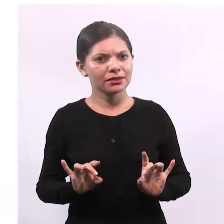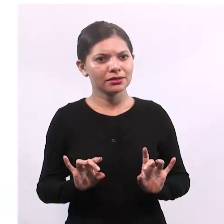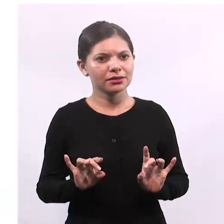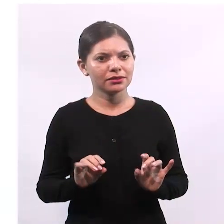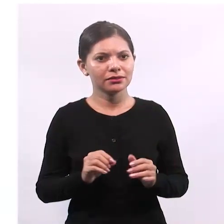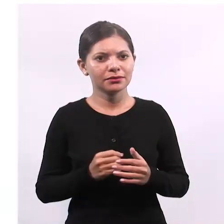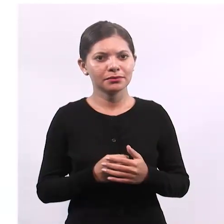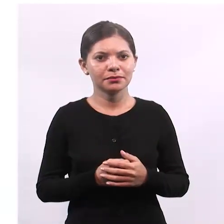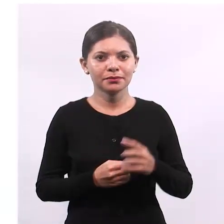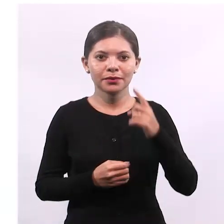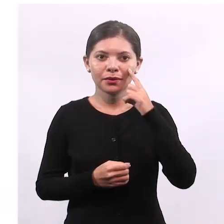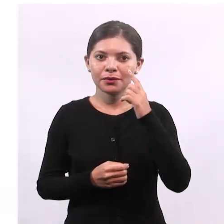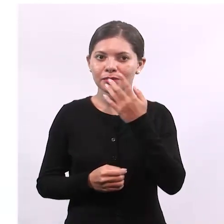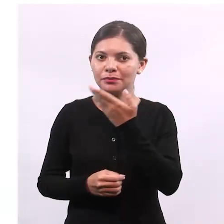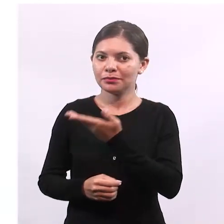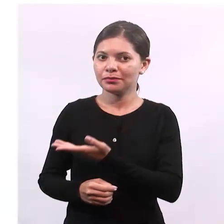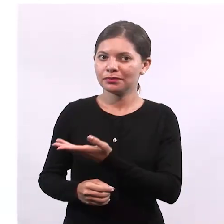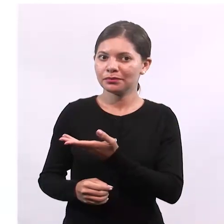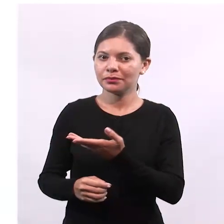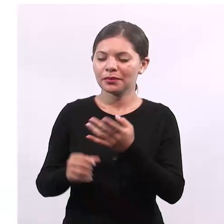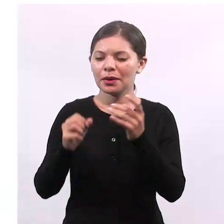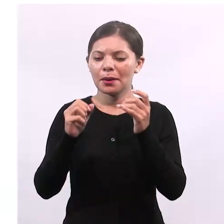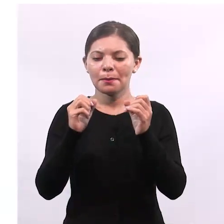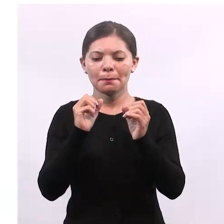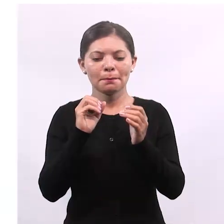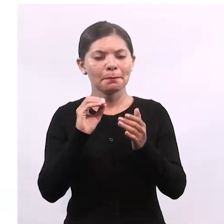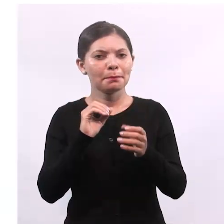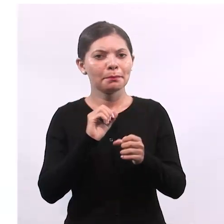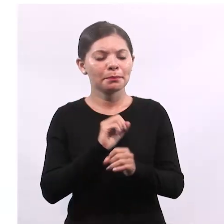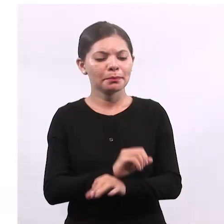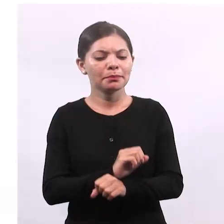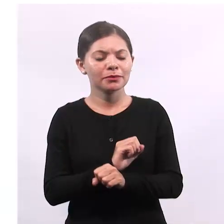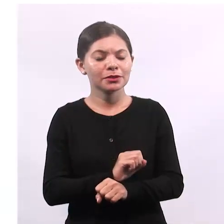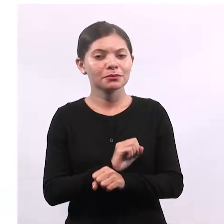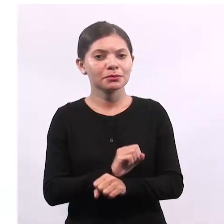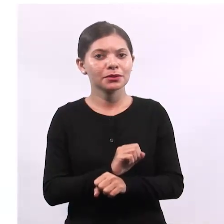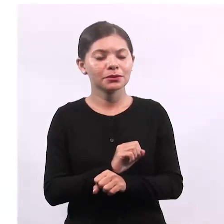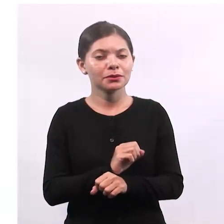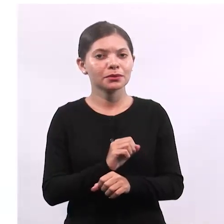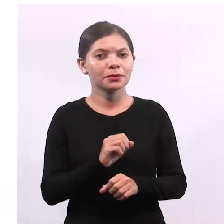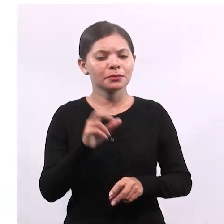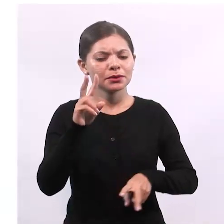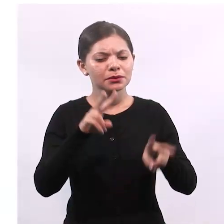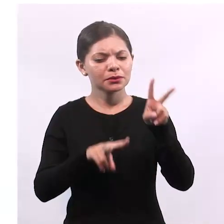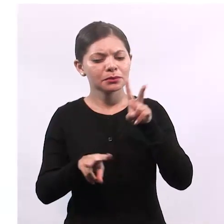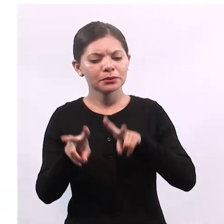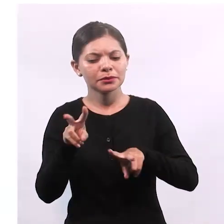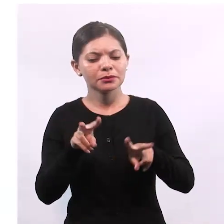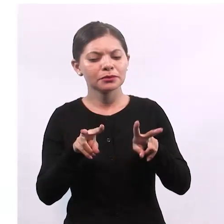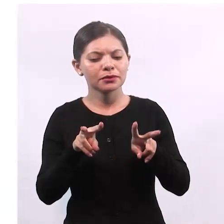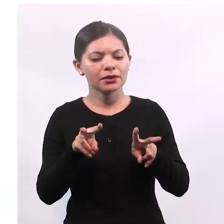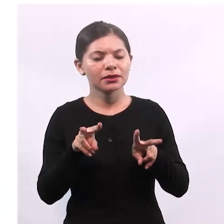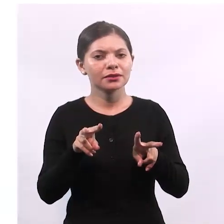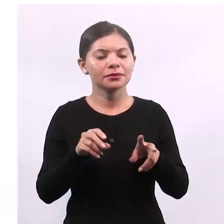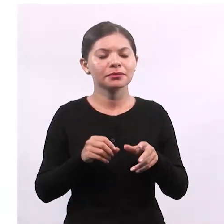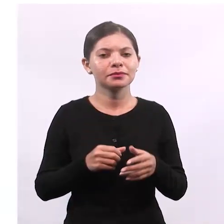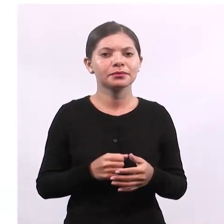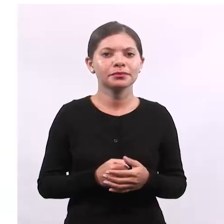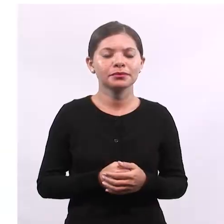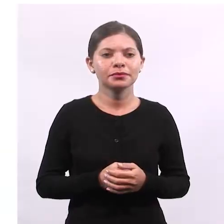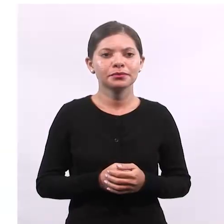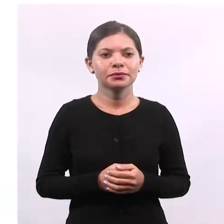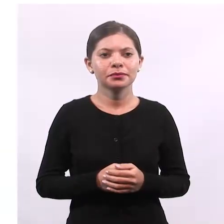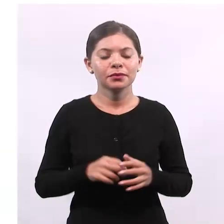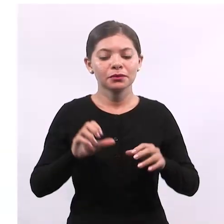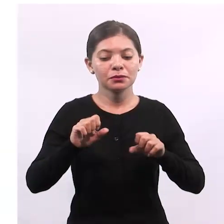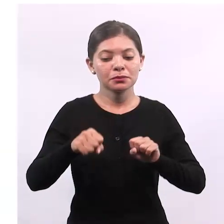sem essa escolar parou de coletar curso superior em andamento então ele passou só observar aqueles que